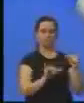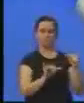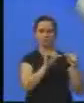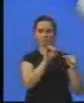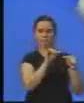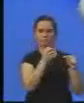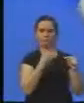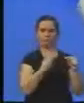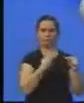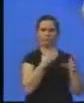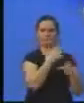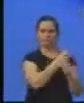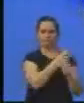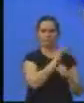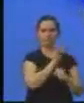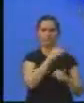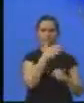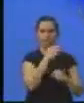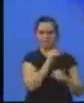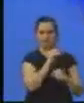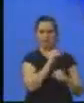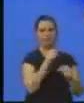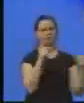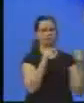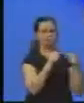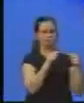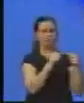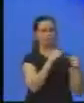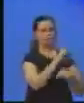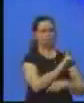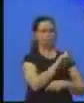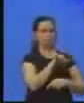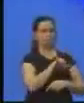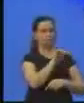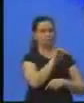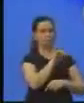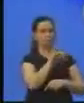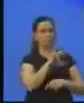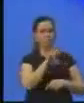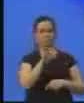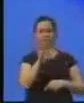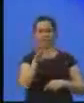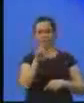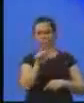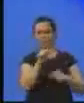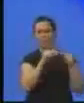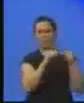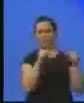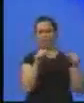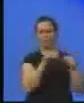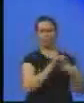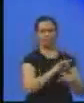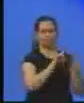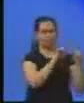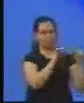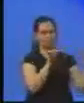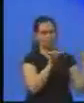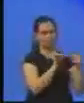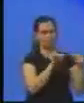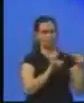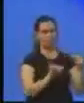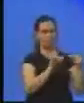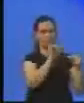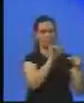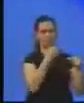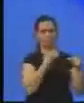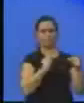função. Então, conforme, vê que o dy é dado na reta tangente. O ΔY seria o valor real